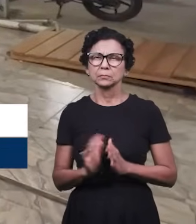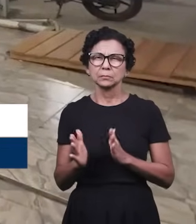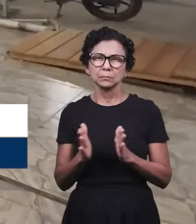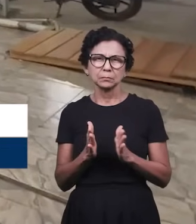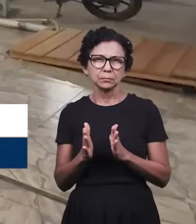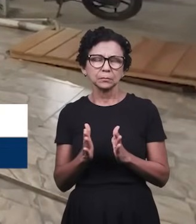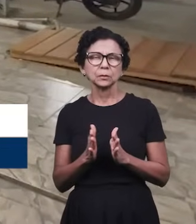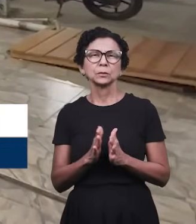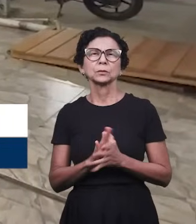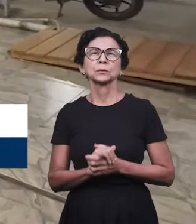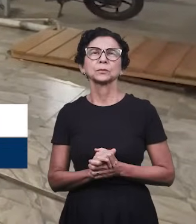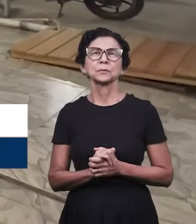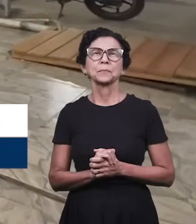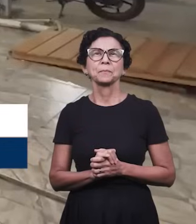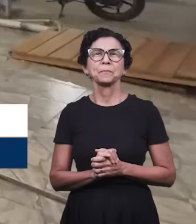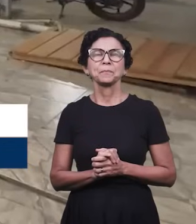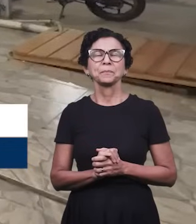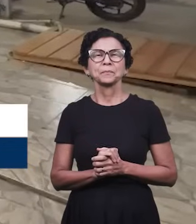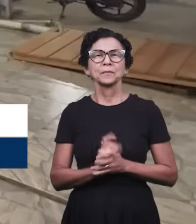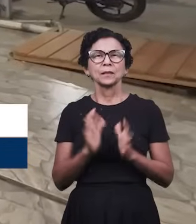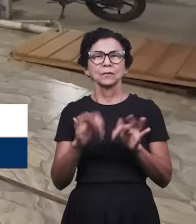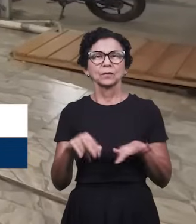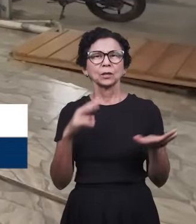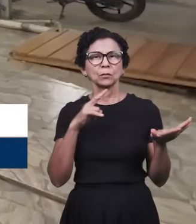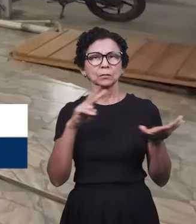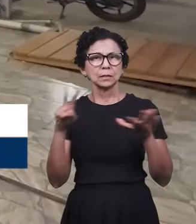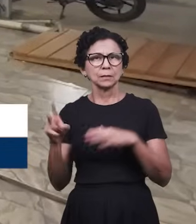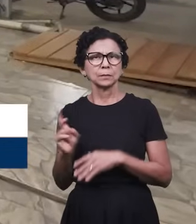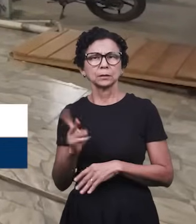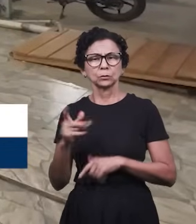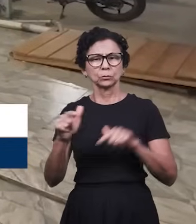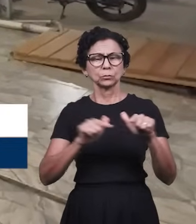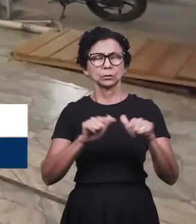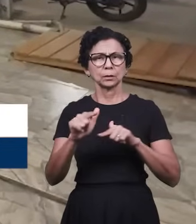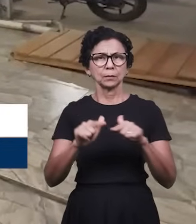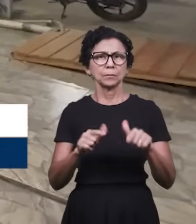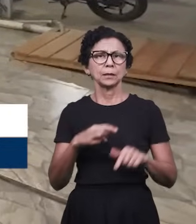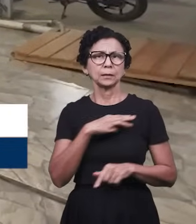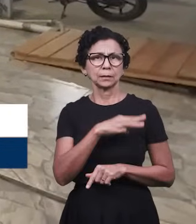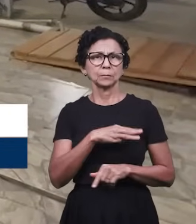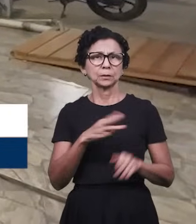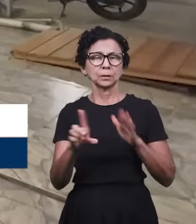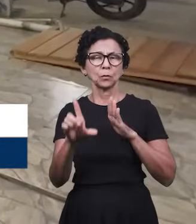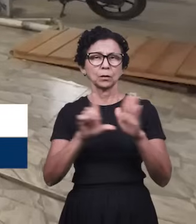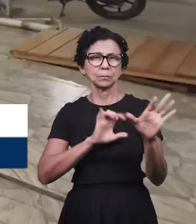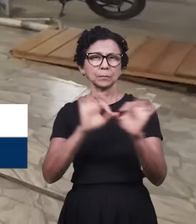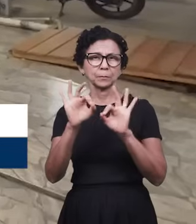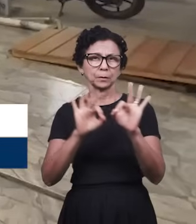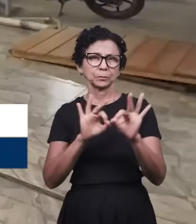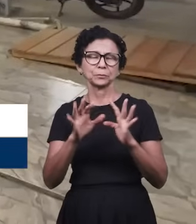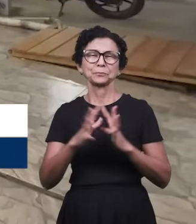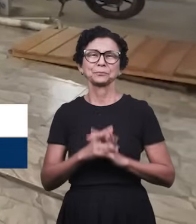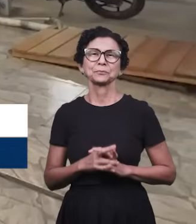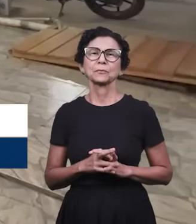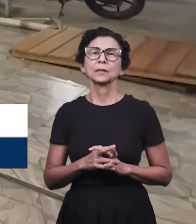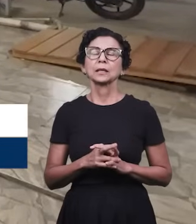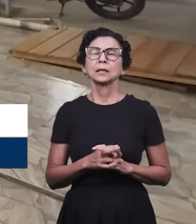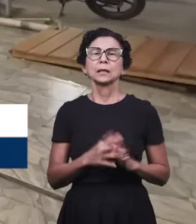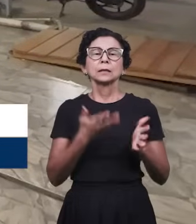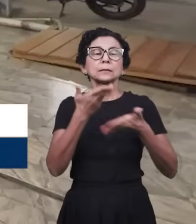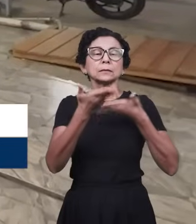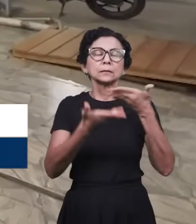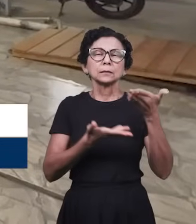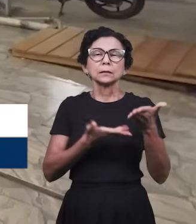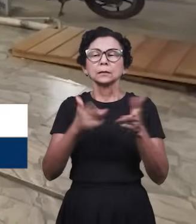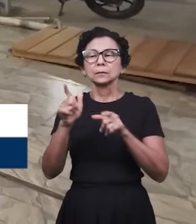os finais de semana a gente vem para cá e dá continuidade no trabalho que a missão realizou aqui, com assistência aos